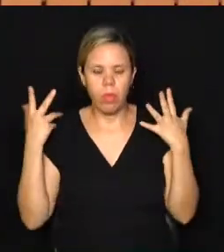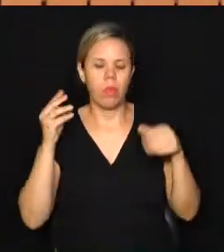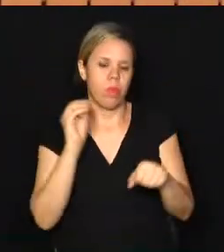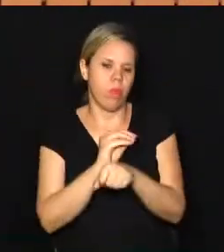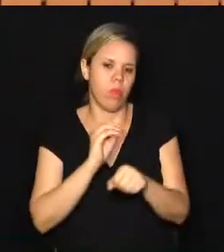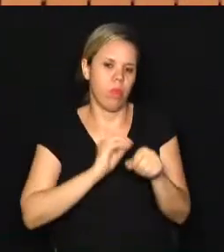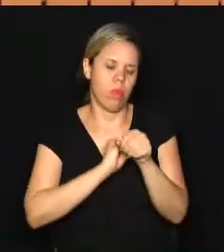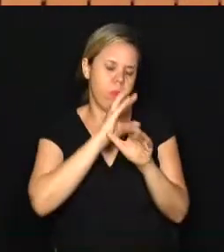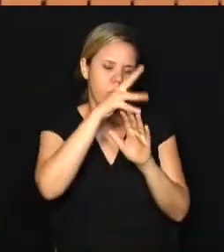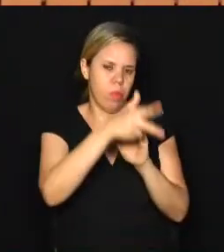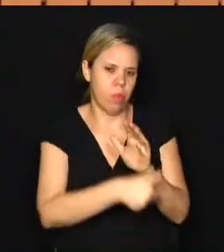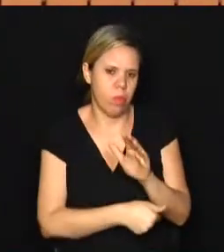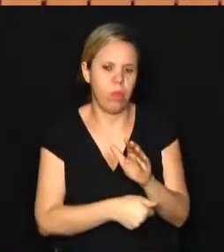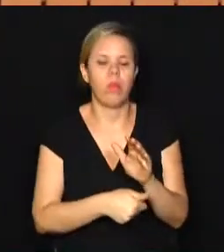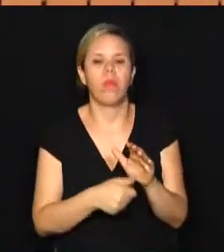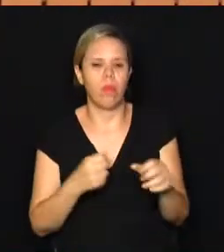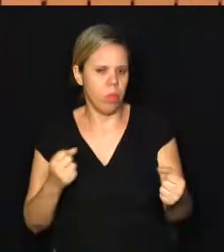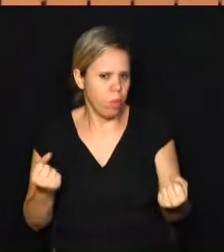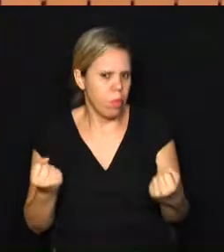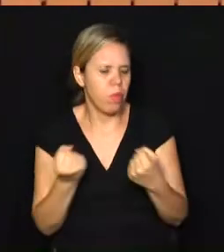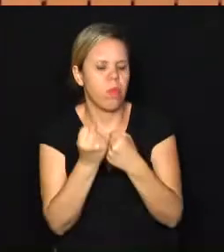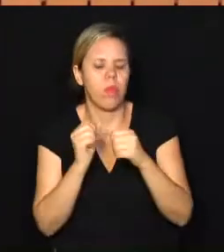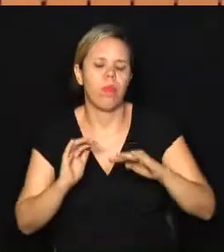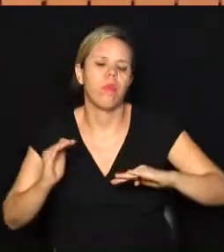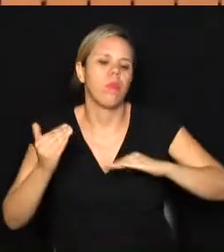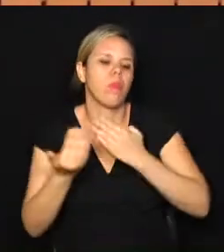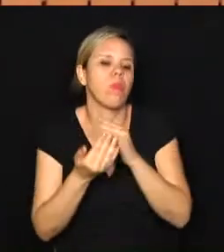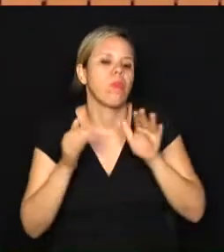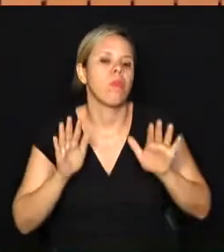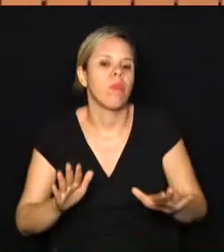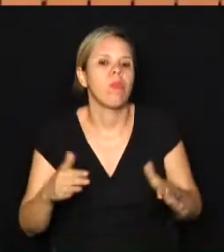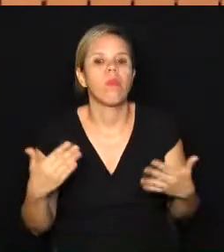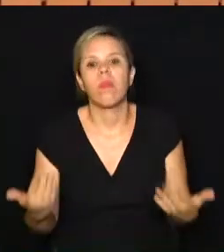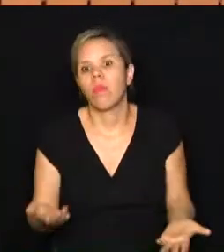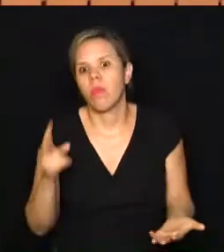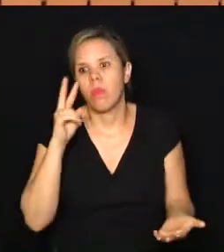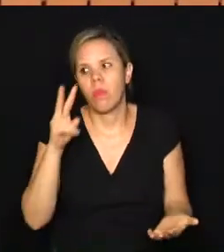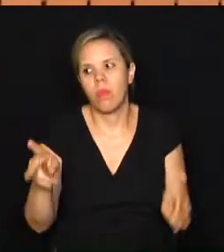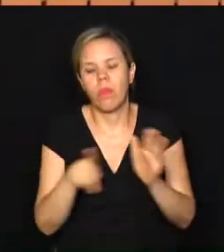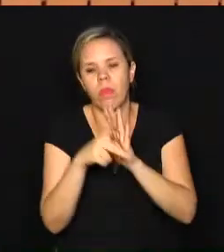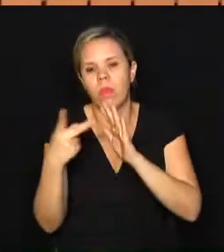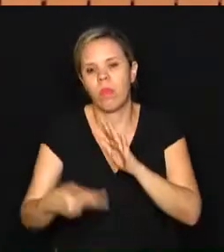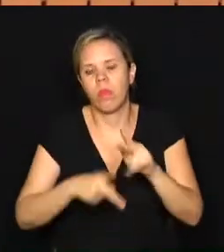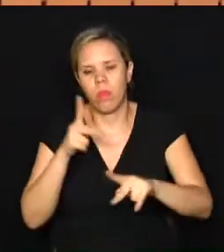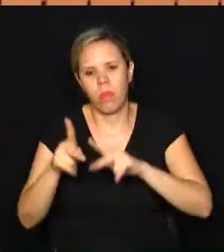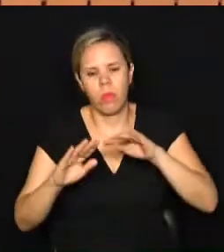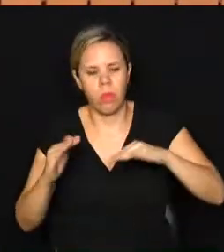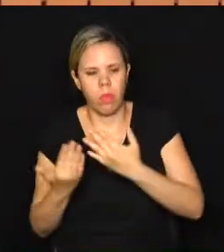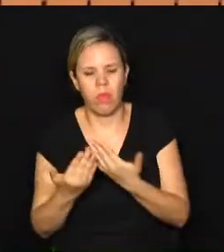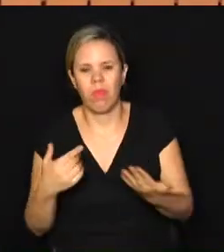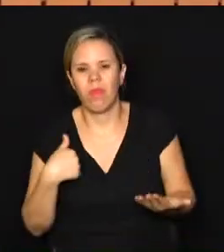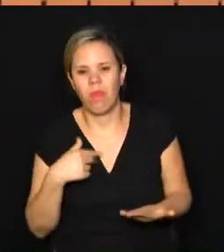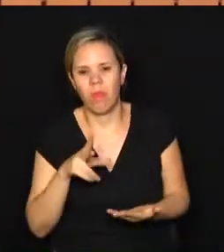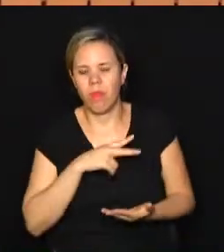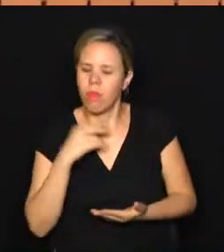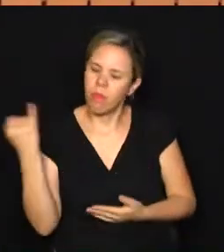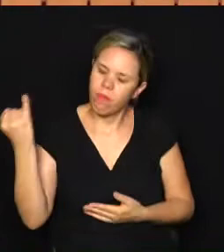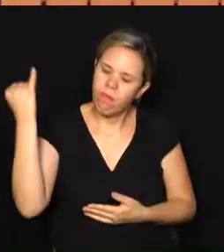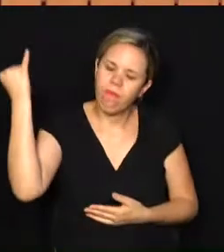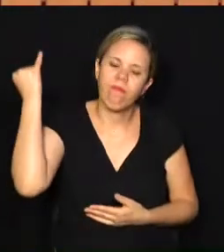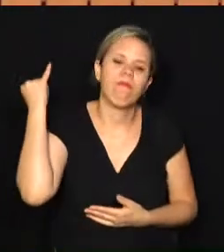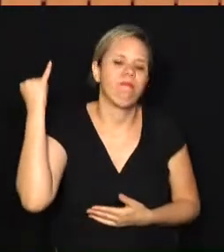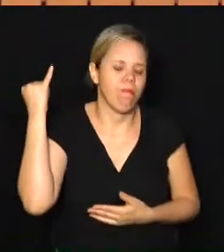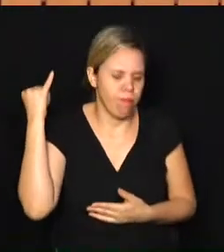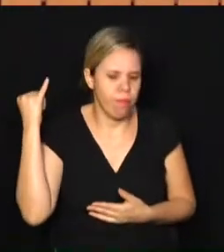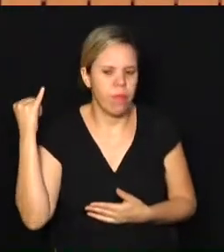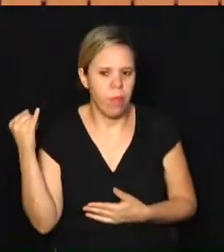de dar apoio para as comunidades, mas quando a gente vê a própria comunidade falando, é super importante,